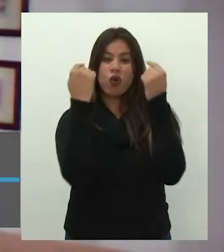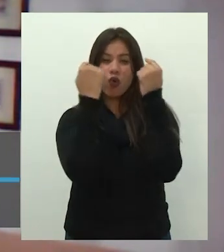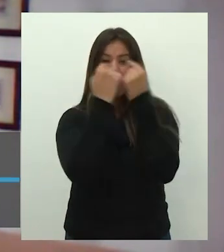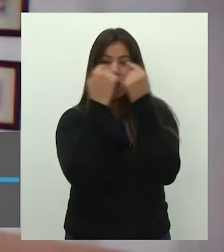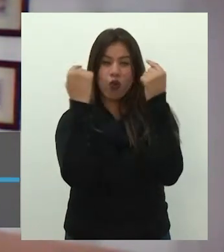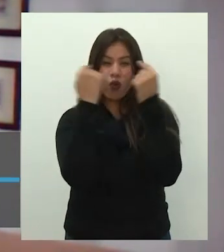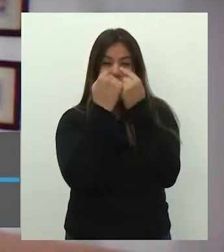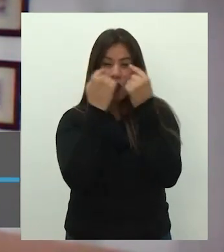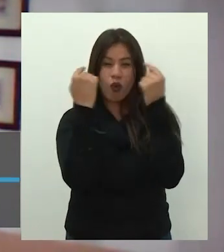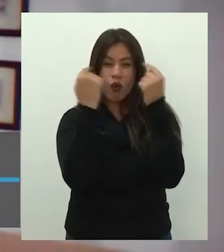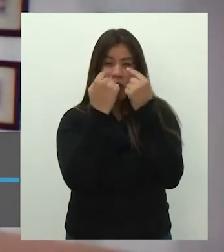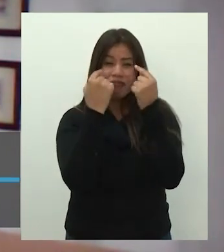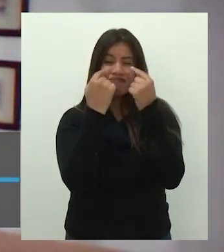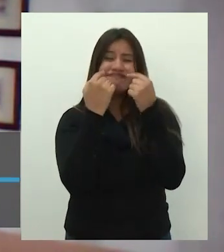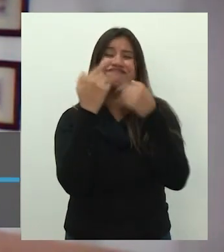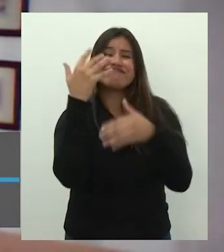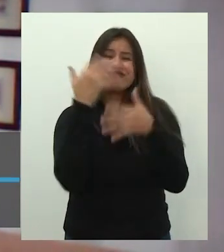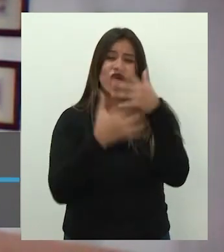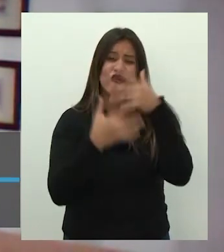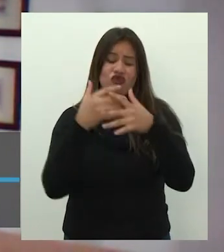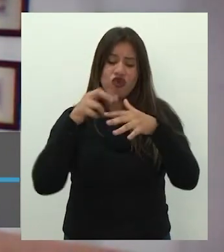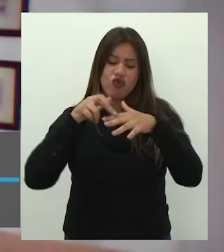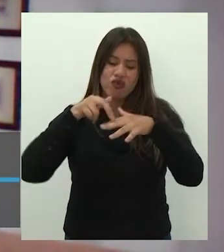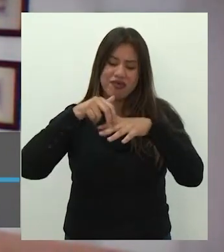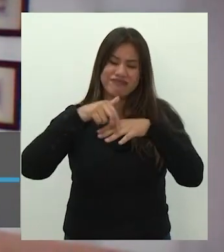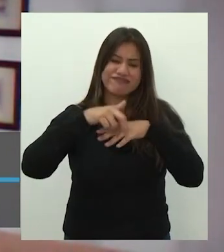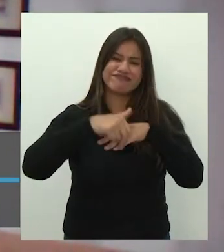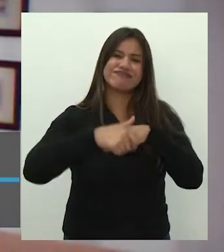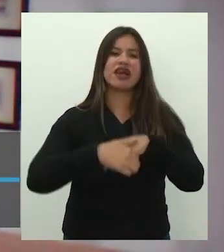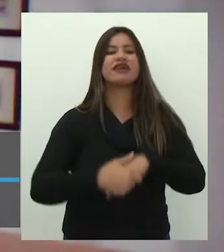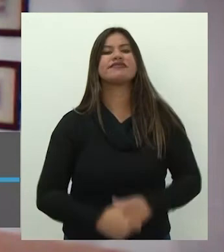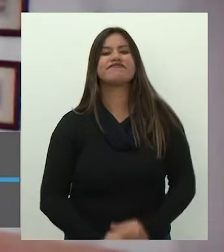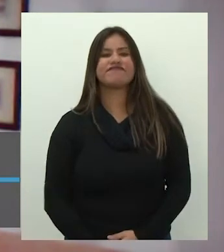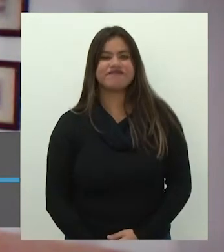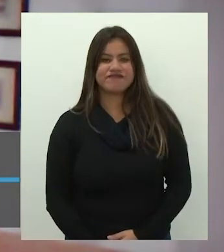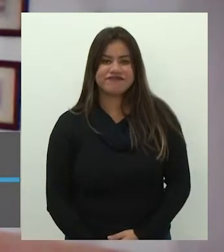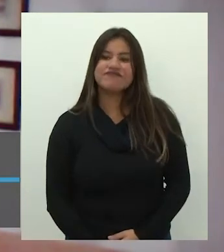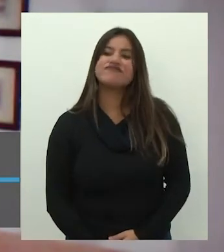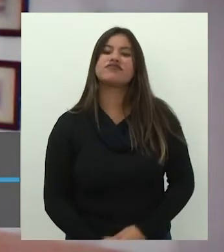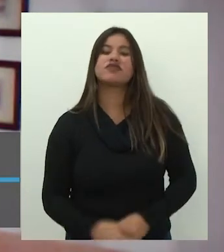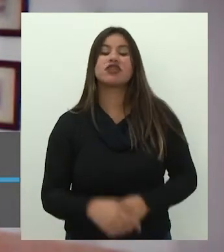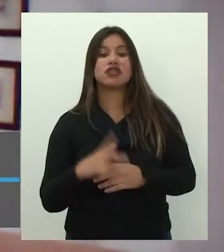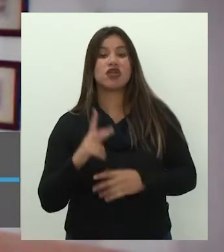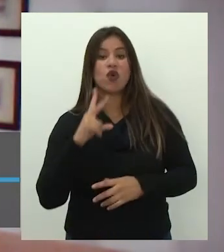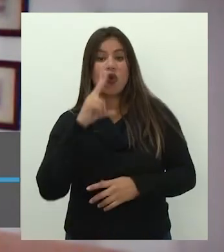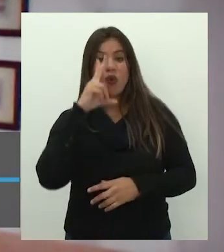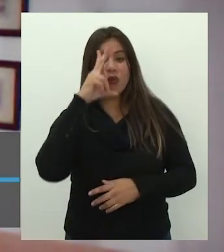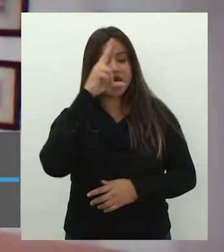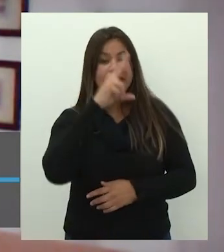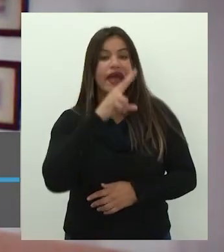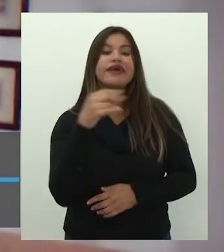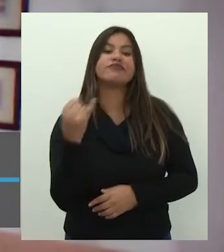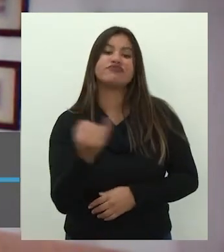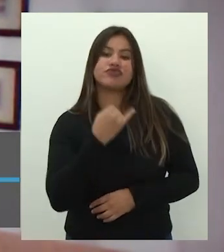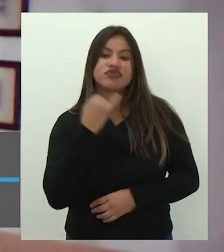que atrapalhavam demais descer a escada, por exemplo. Então, operar cataratas é